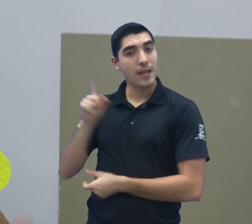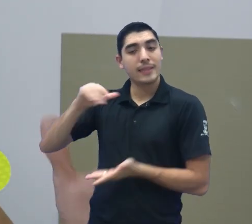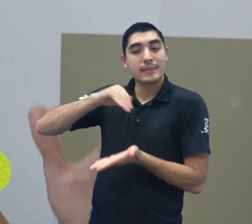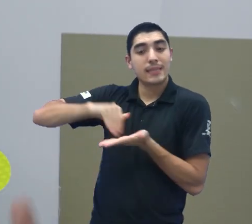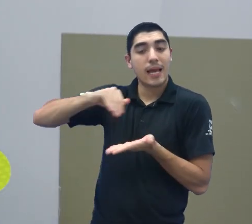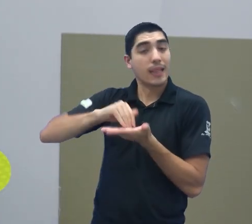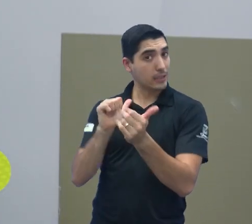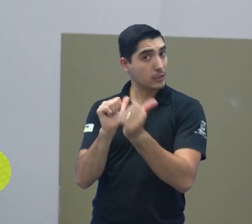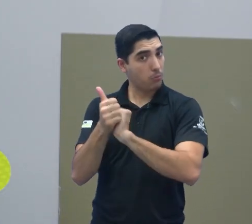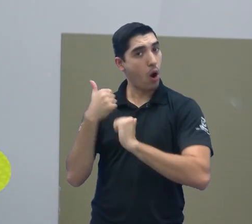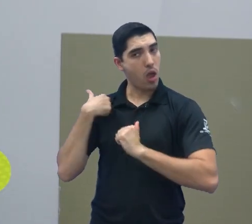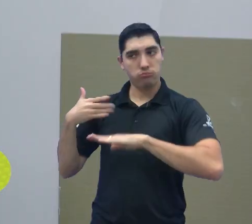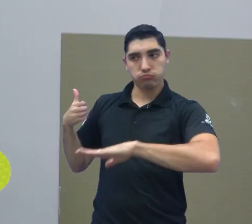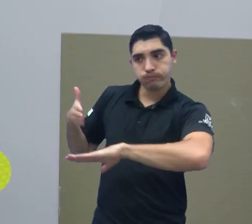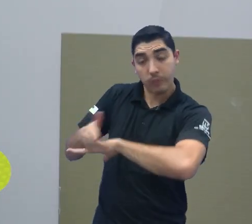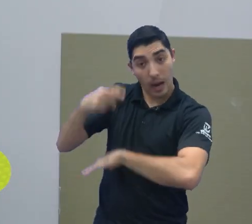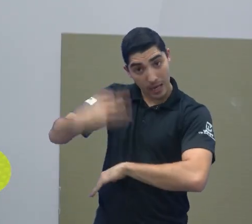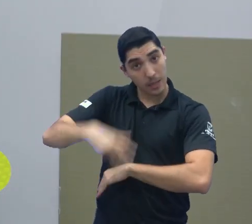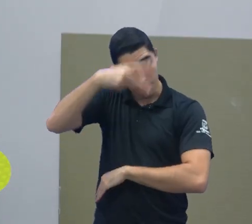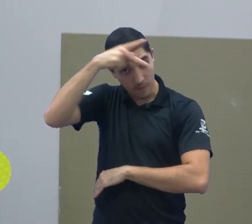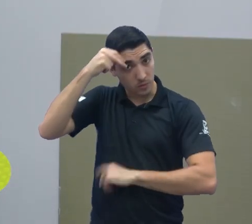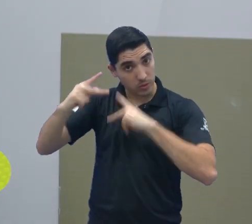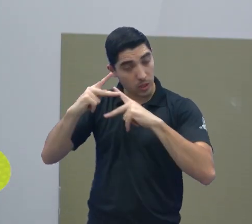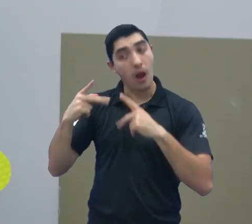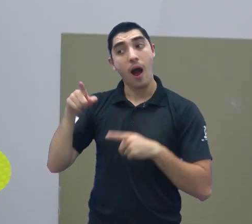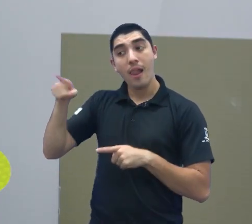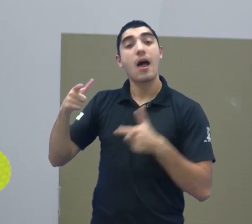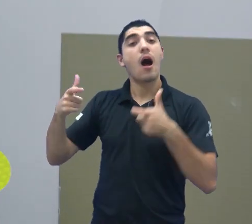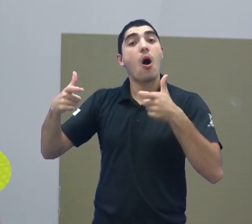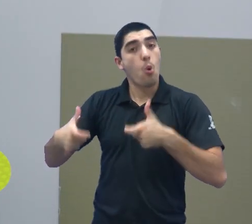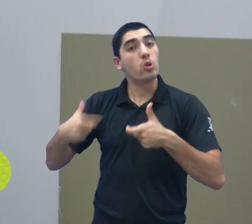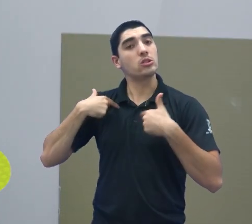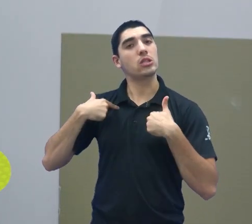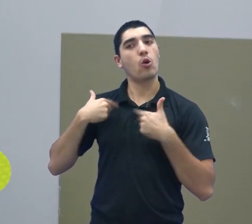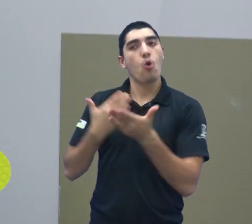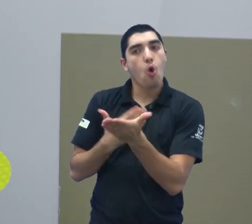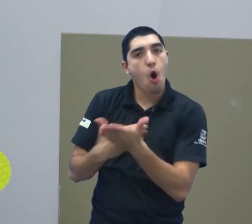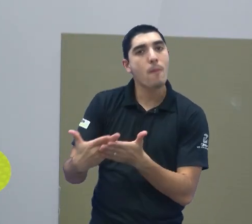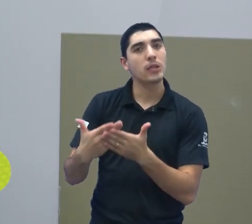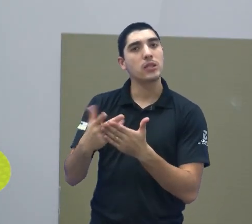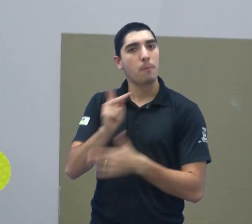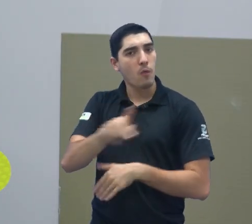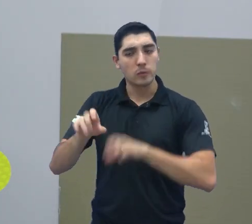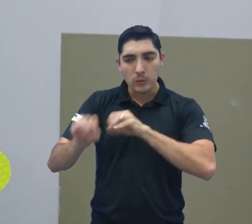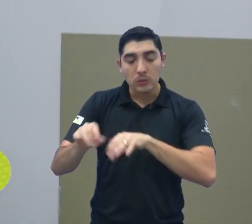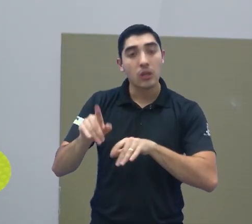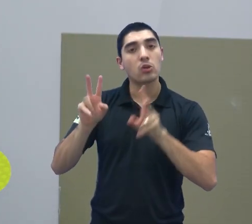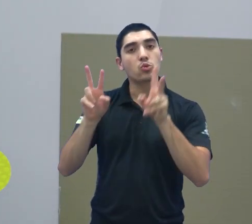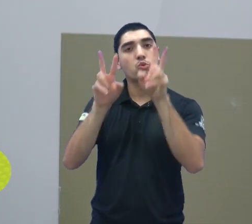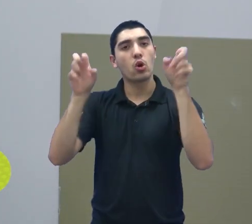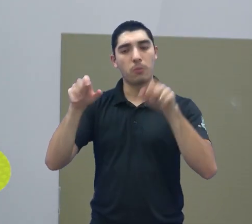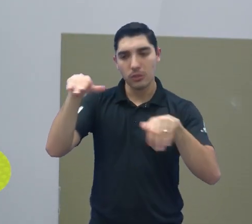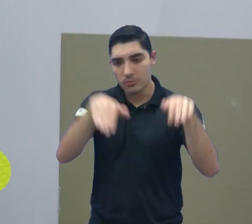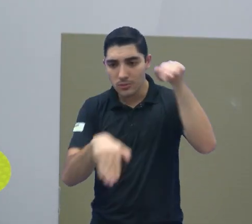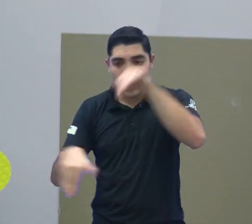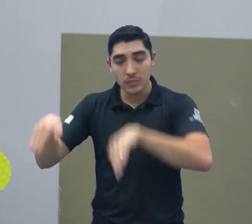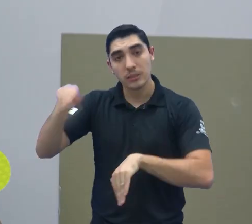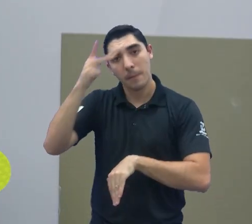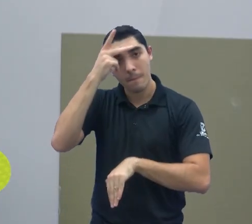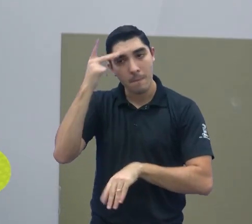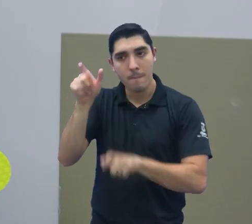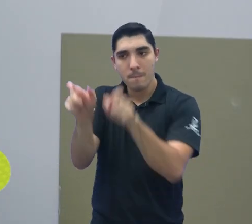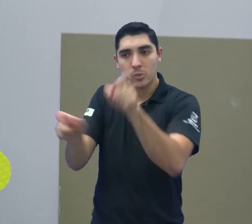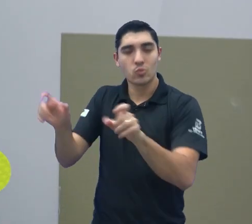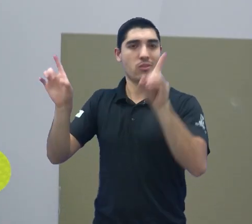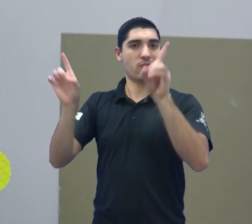toda a minha formação, né, o final do meu estágio e início depois de formado, eu atuava diretamente com pessoas com deficiência.